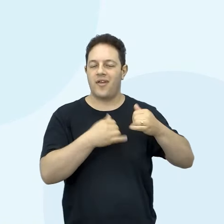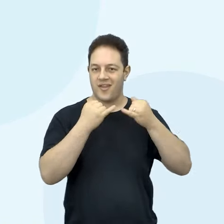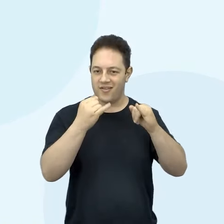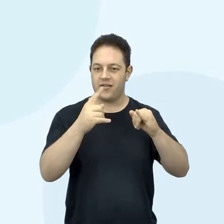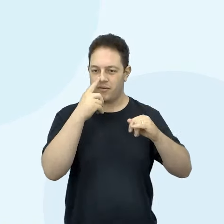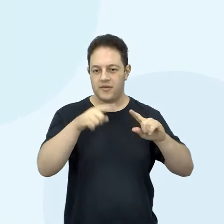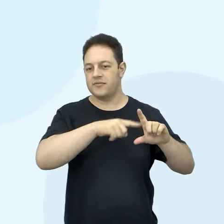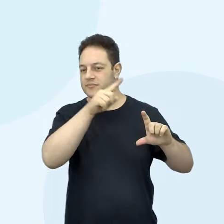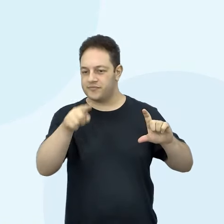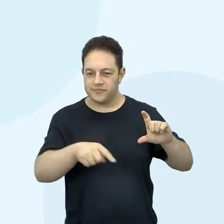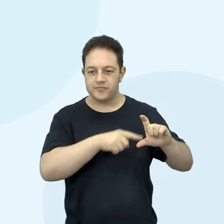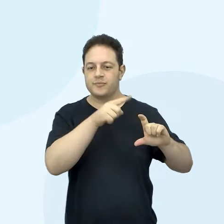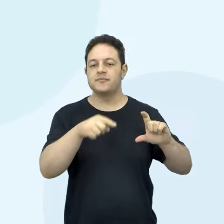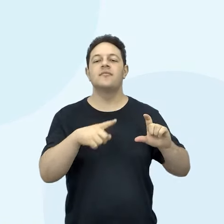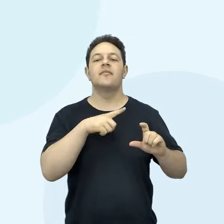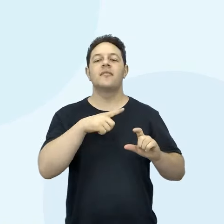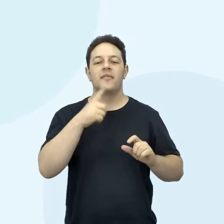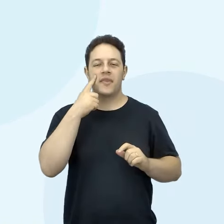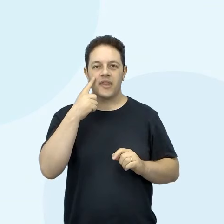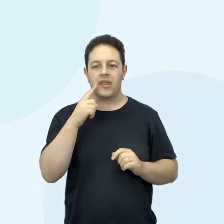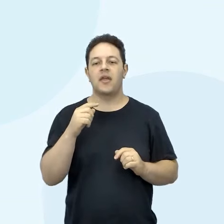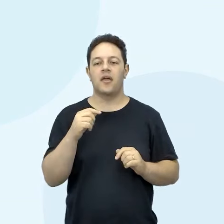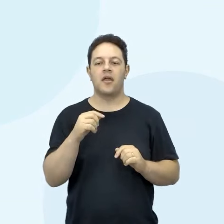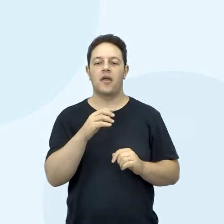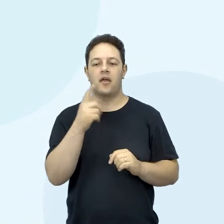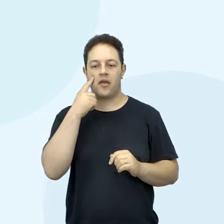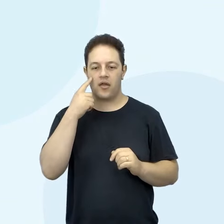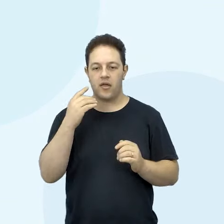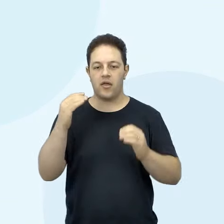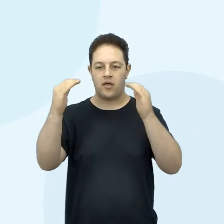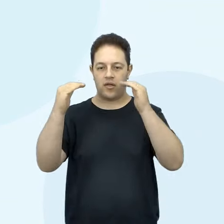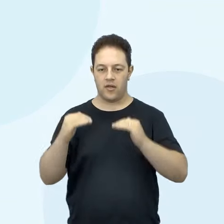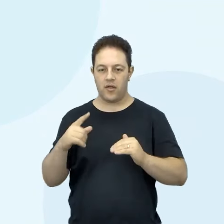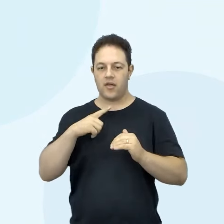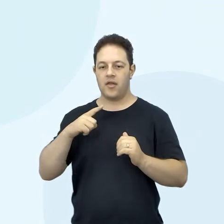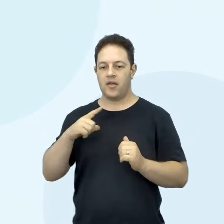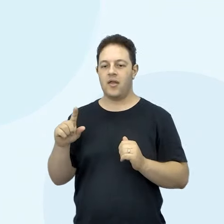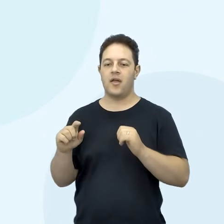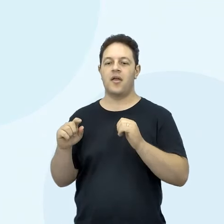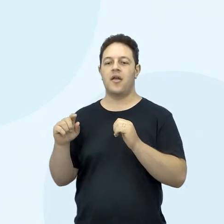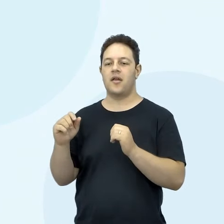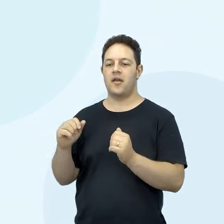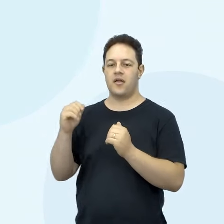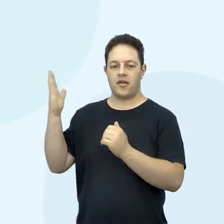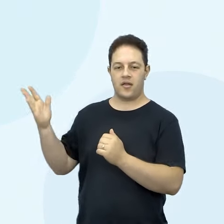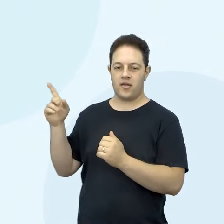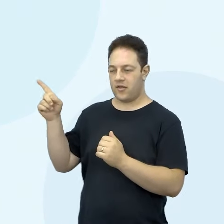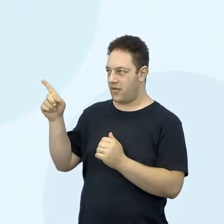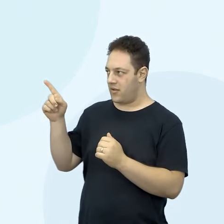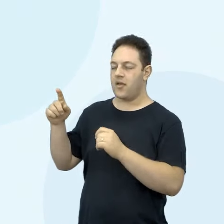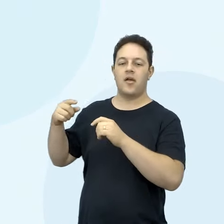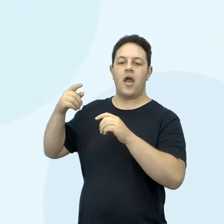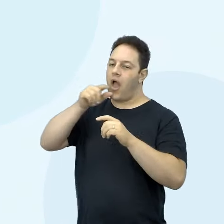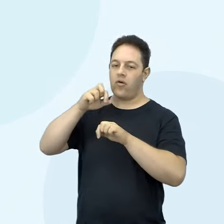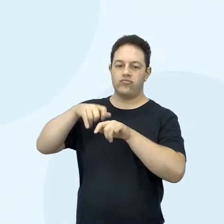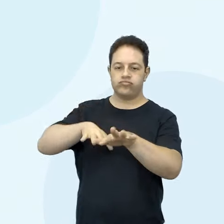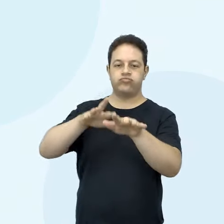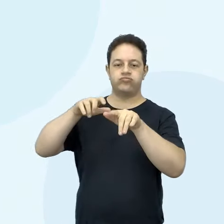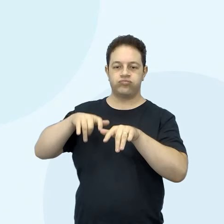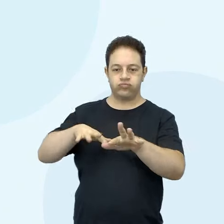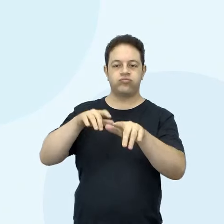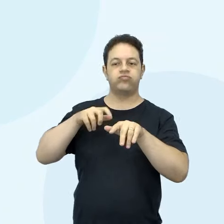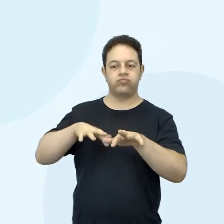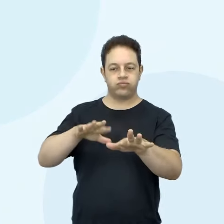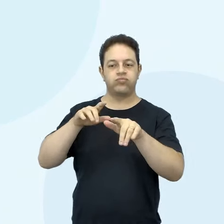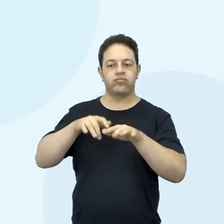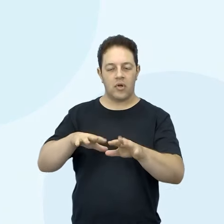como exemplo a gente pode pegar aí à esquerda e abaixo, a usina hidrelétrica, né? Fonte renovável, considerava renovável,